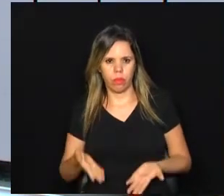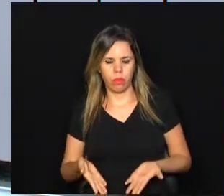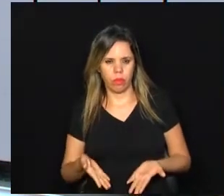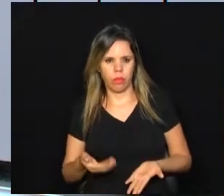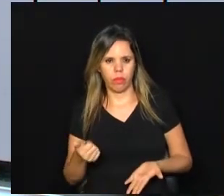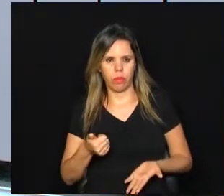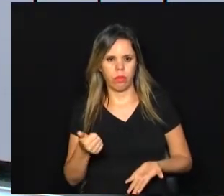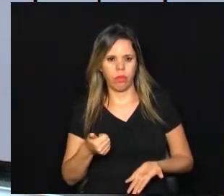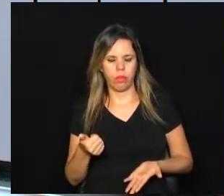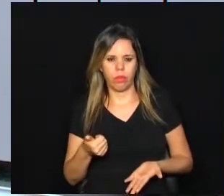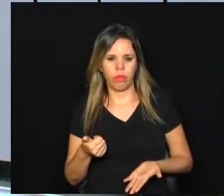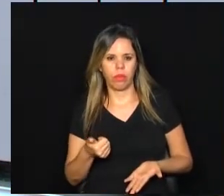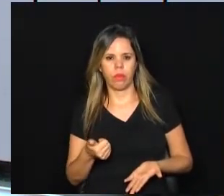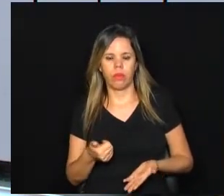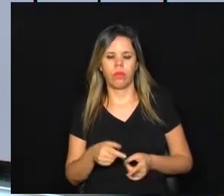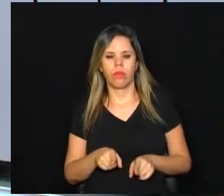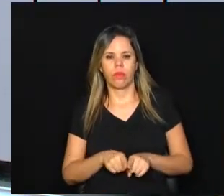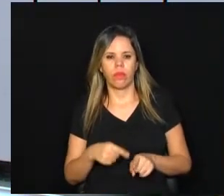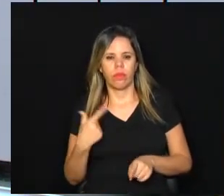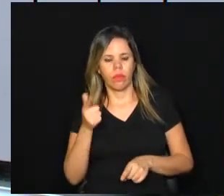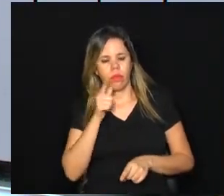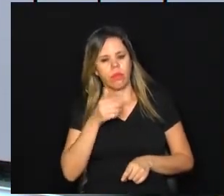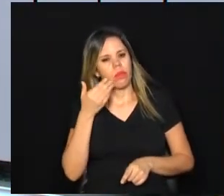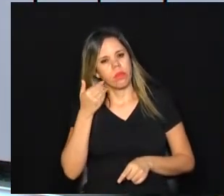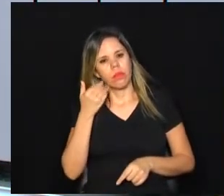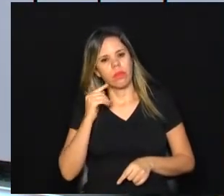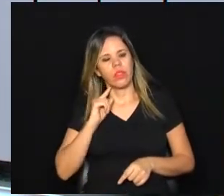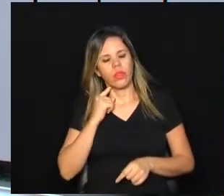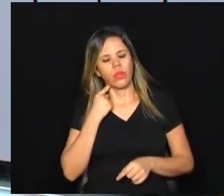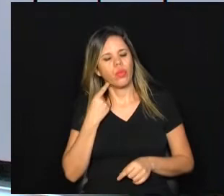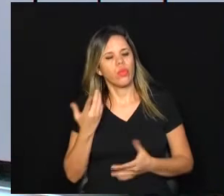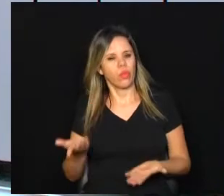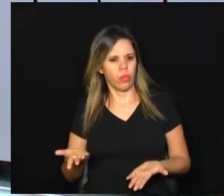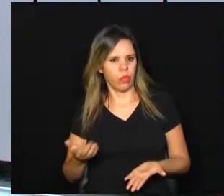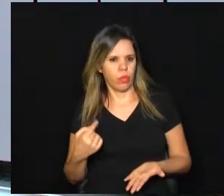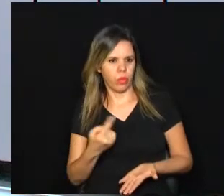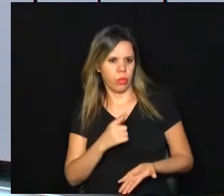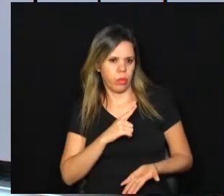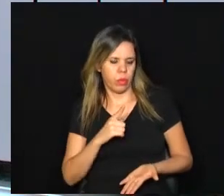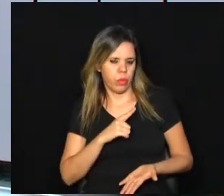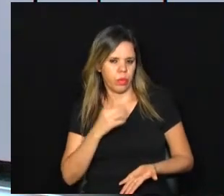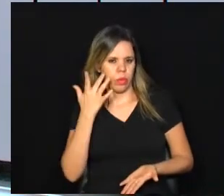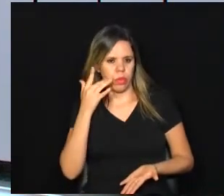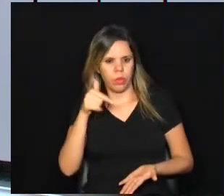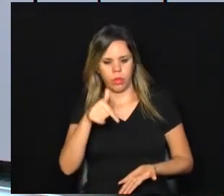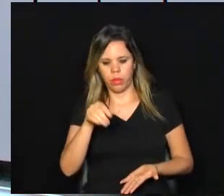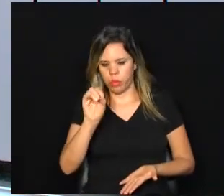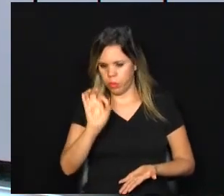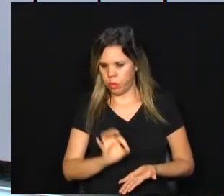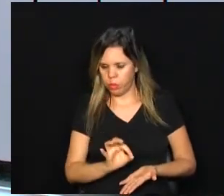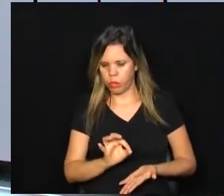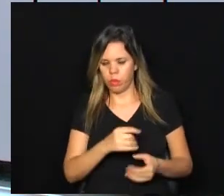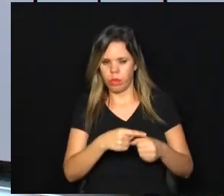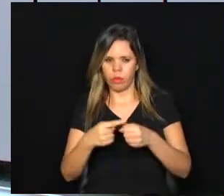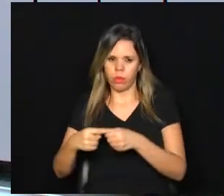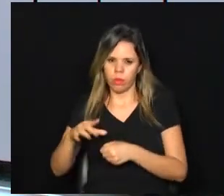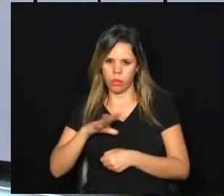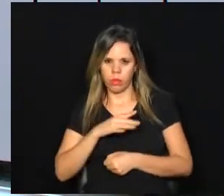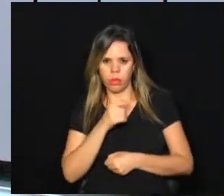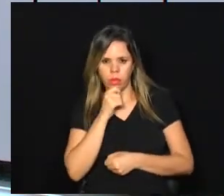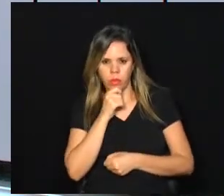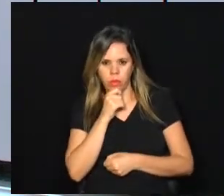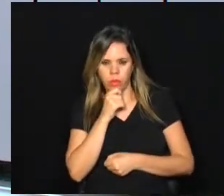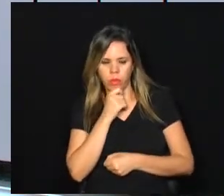Primeiro, na questão do resíduo sólido, do lixo, tá certo? Nós temos, eu acho que 70% dos municípios ainda não